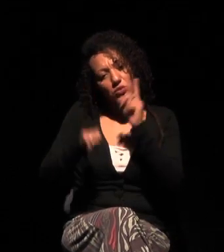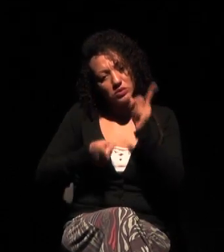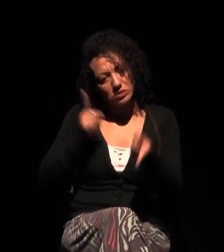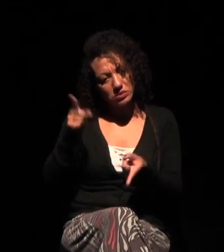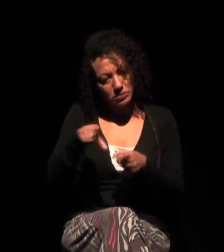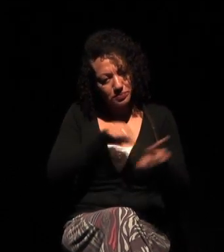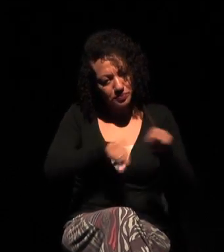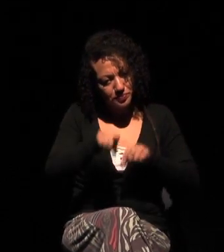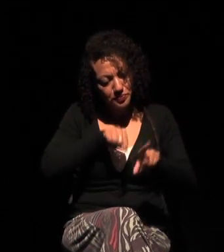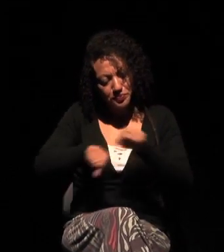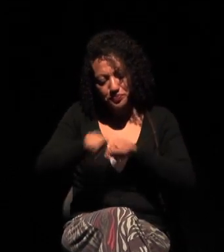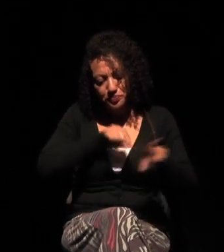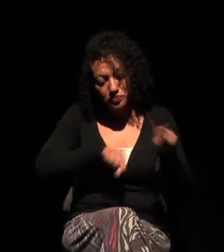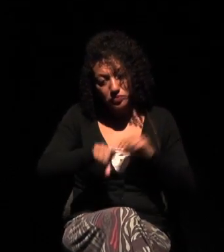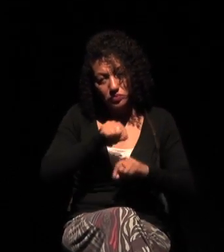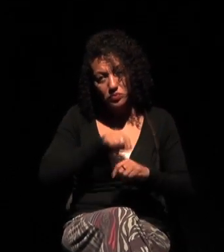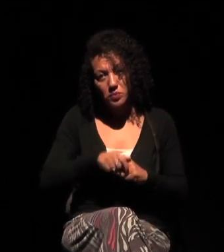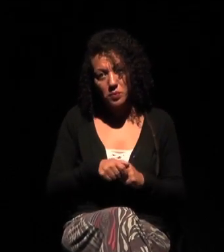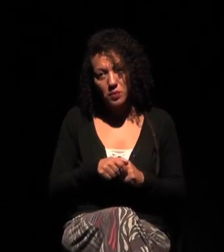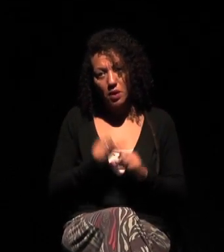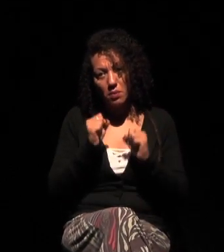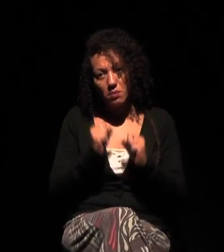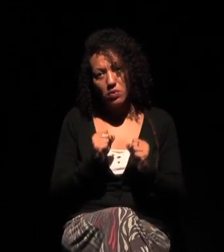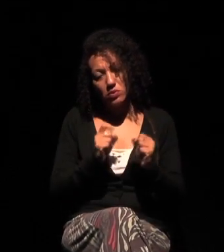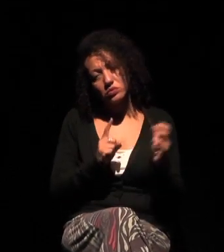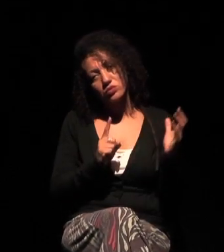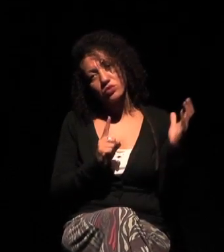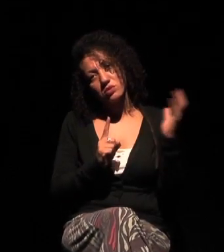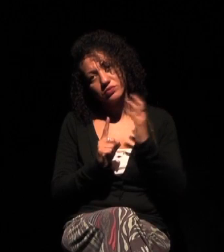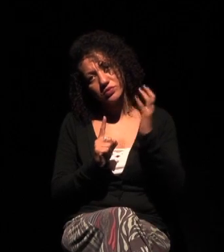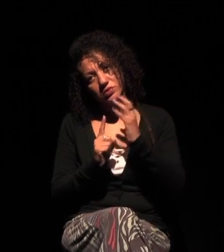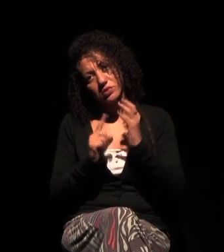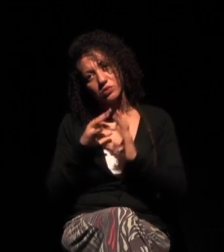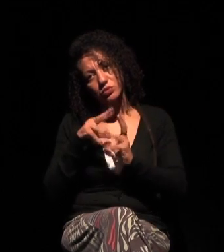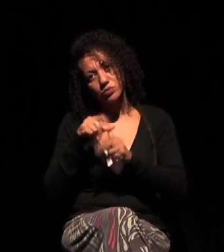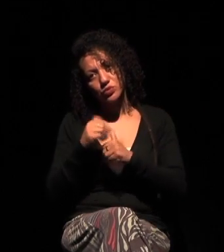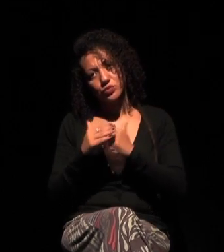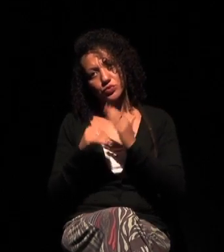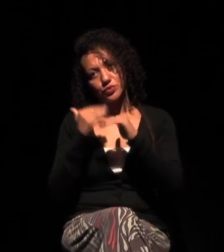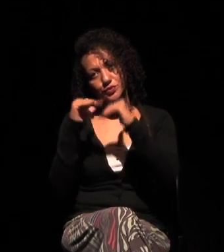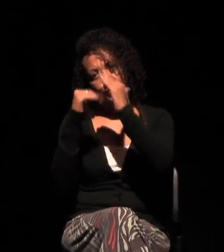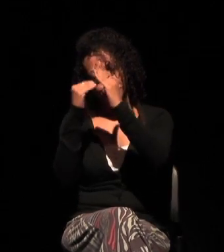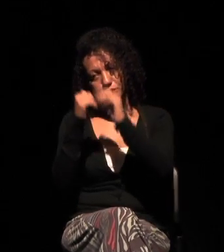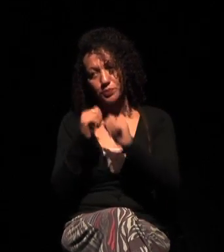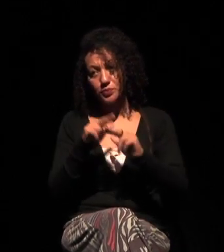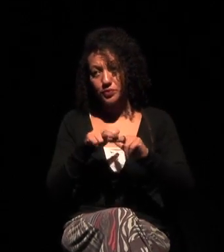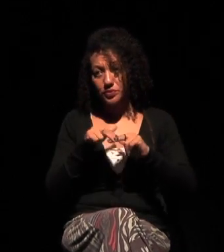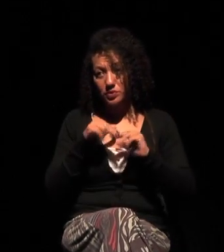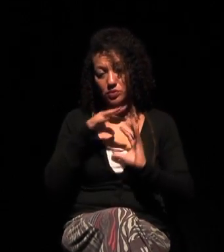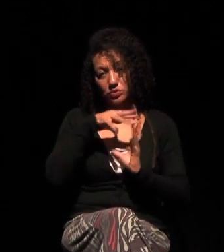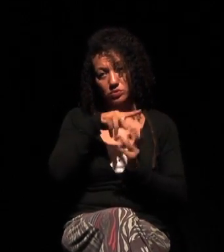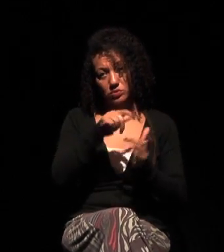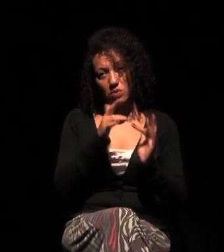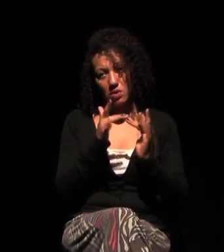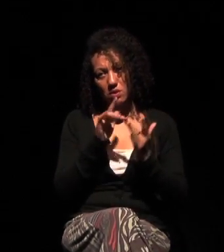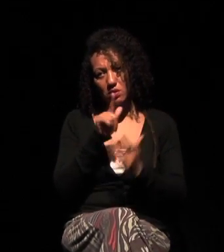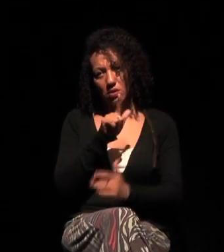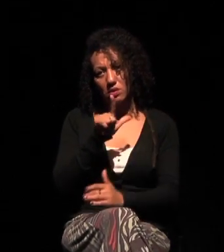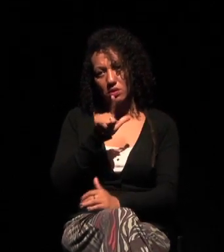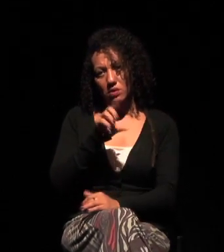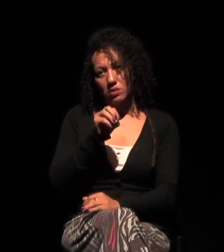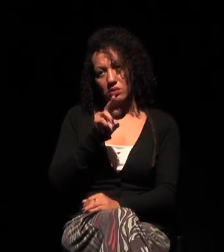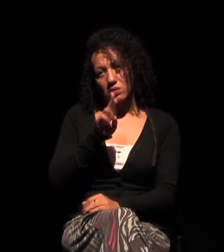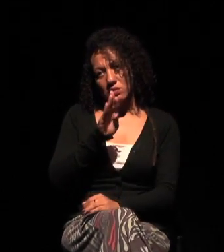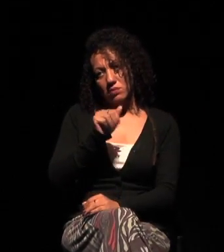afetar justamente esse mundo desenvolvido portanto é globalização trouxe também está